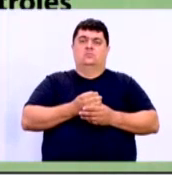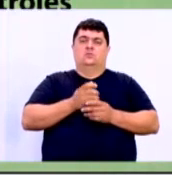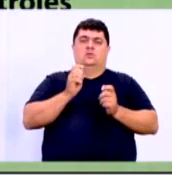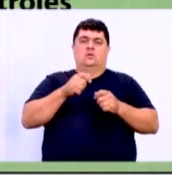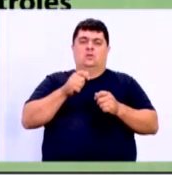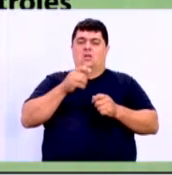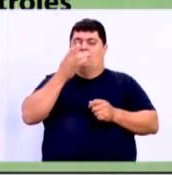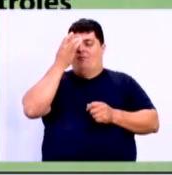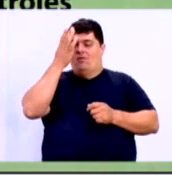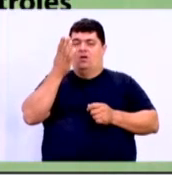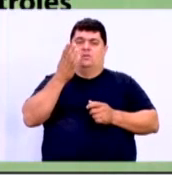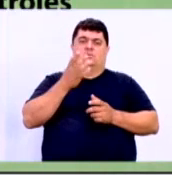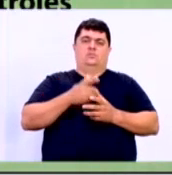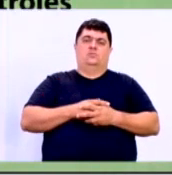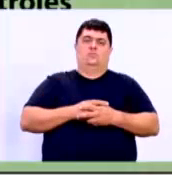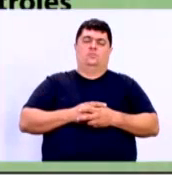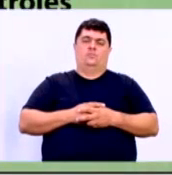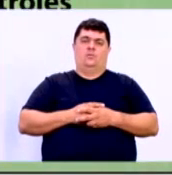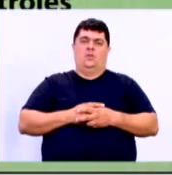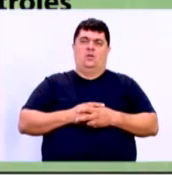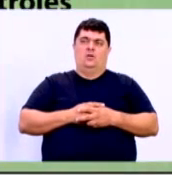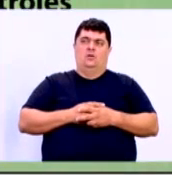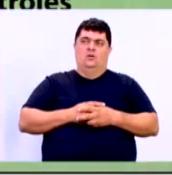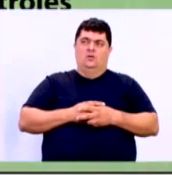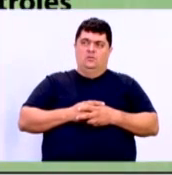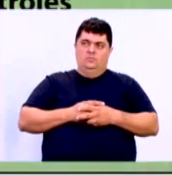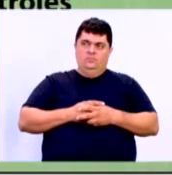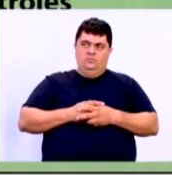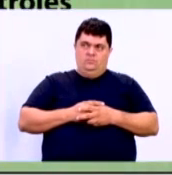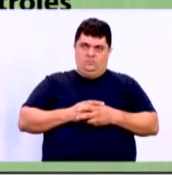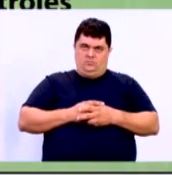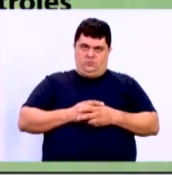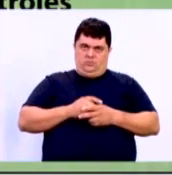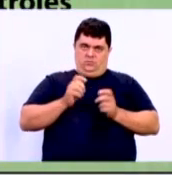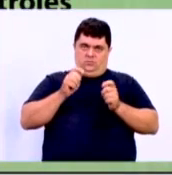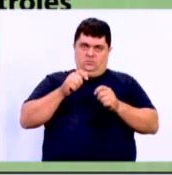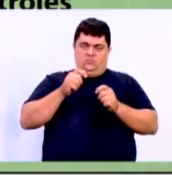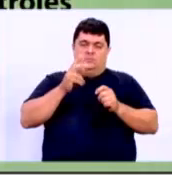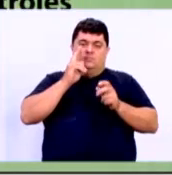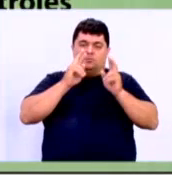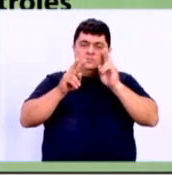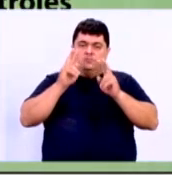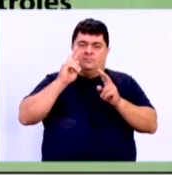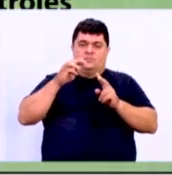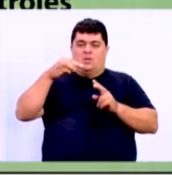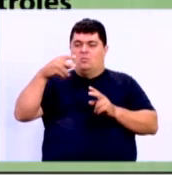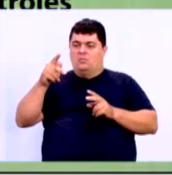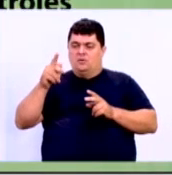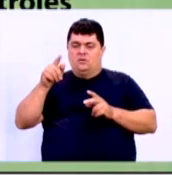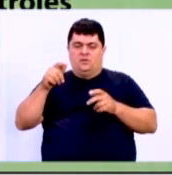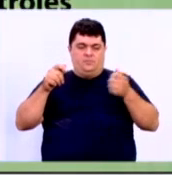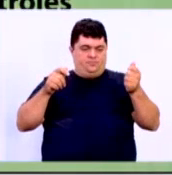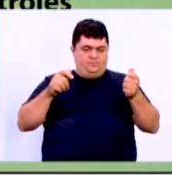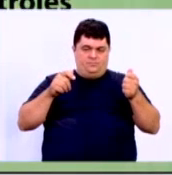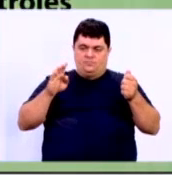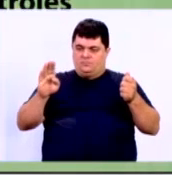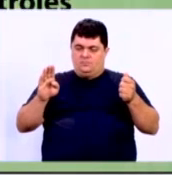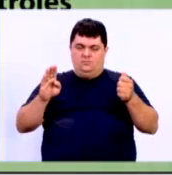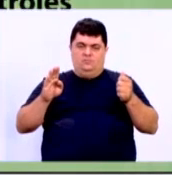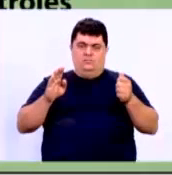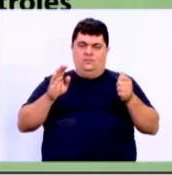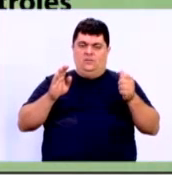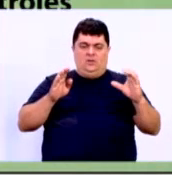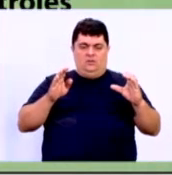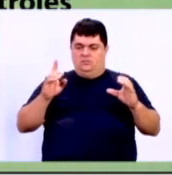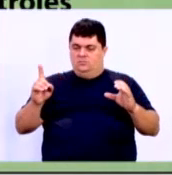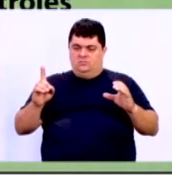associar facilmente. Quando você consegue verificar, essa matéria-prima é do custo A, essa matéria-prima é do custo B. Quanto